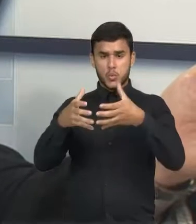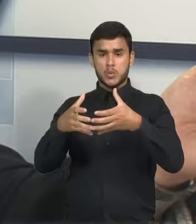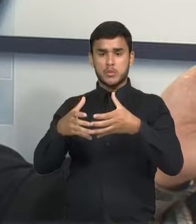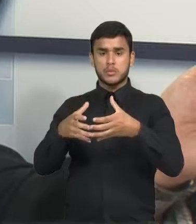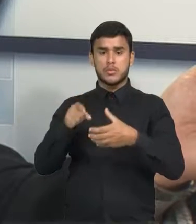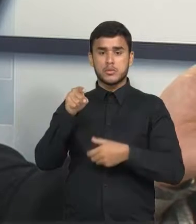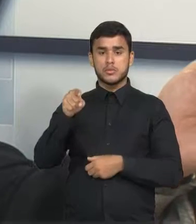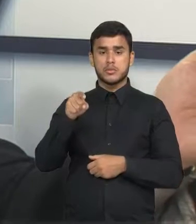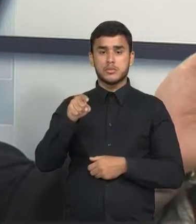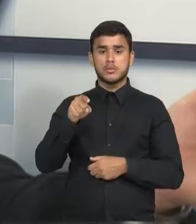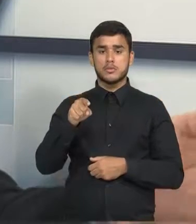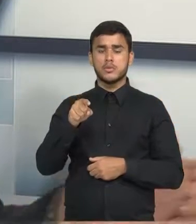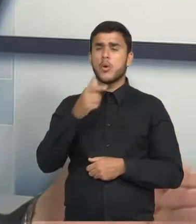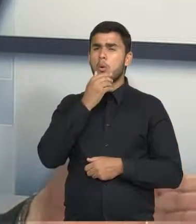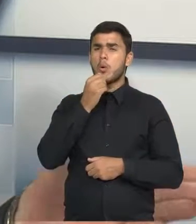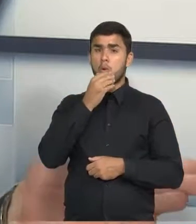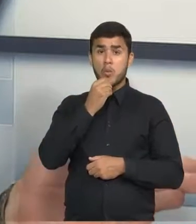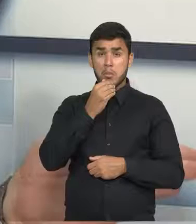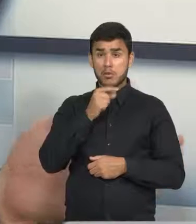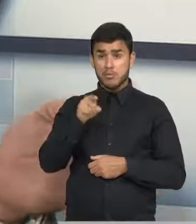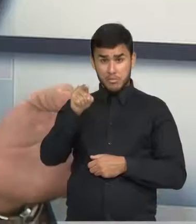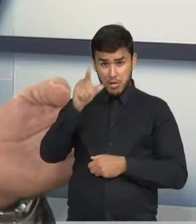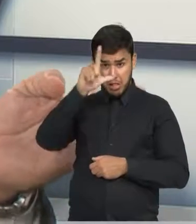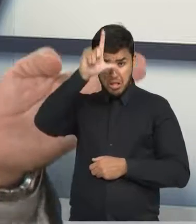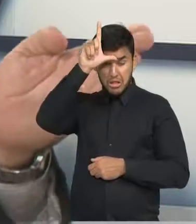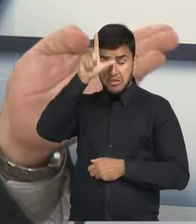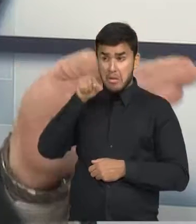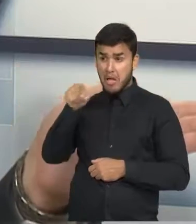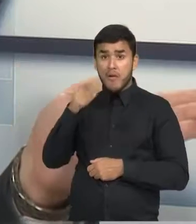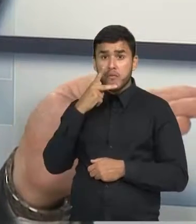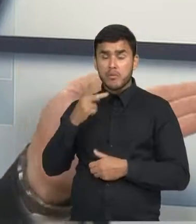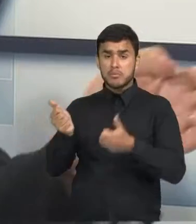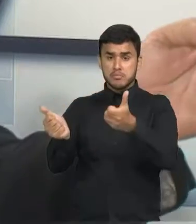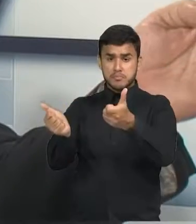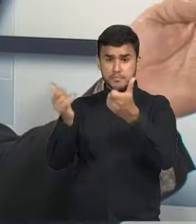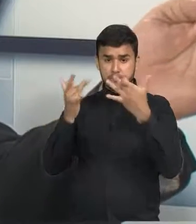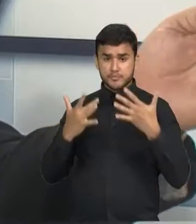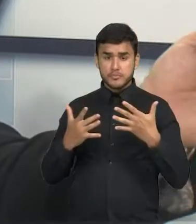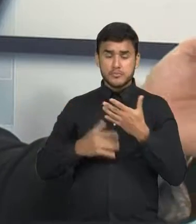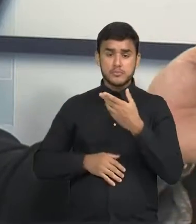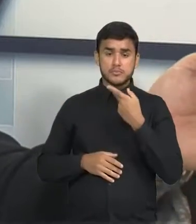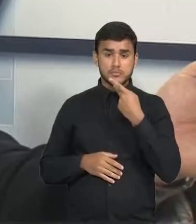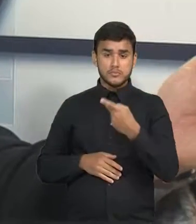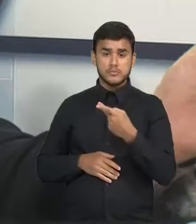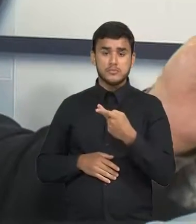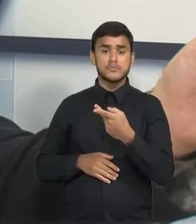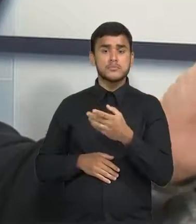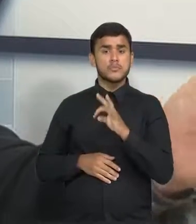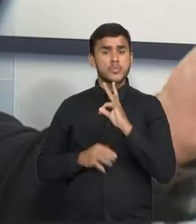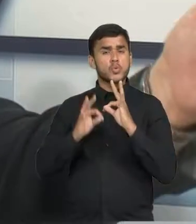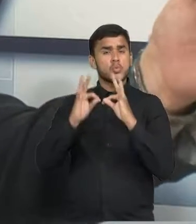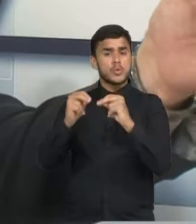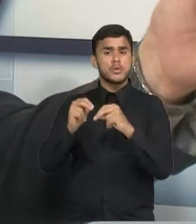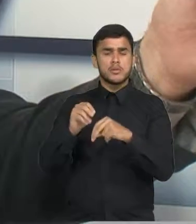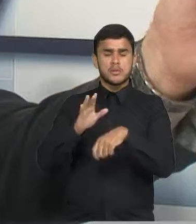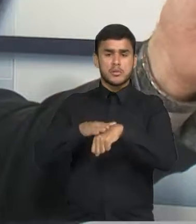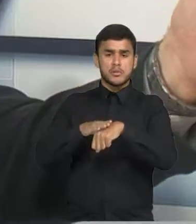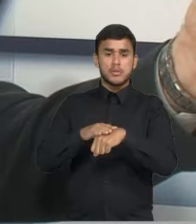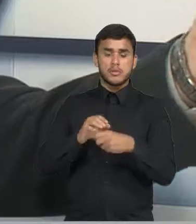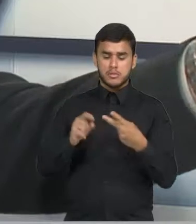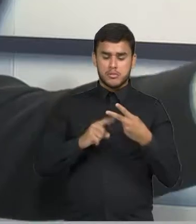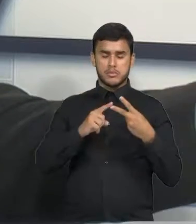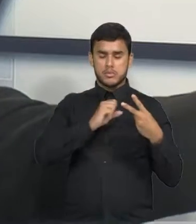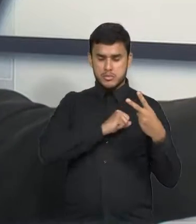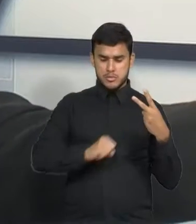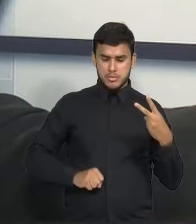Eu acho que nunca pegou numa terra. O Stedley, né? Foi quem... O Stedley teve, o Luiz lembrou muito bem, teve outra frase